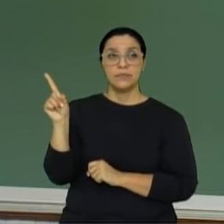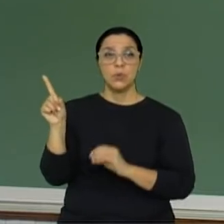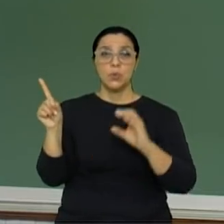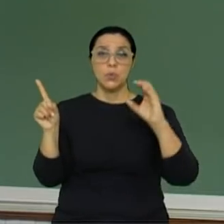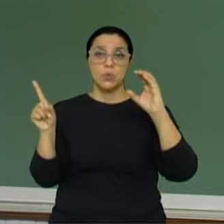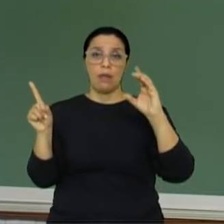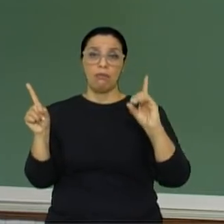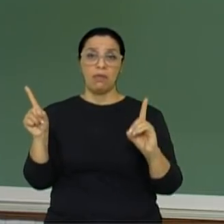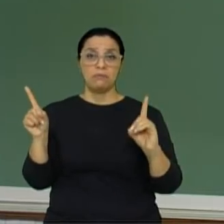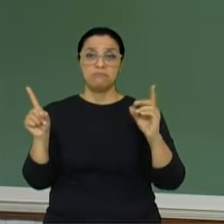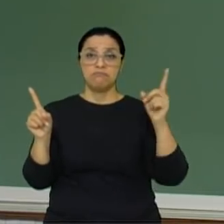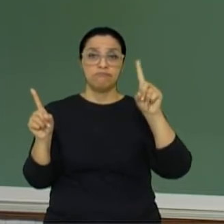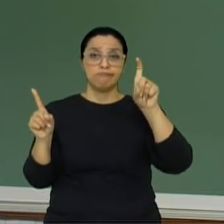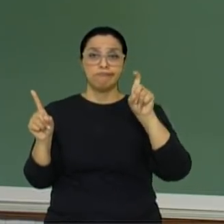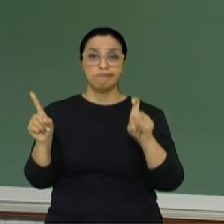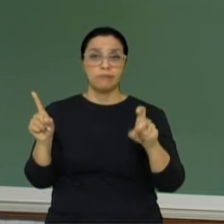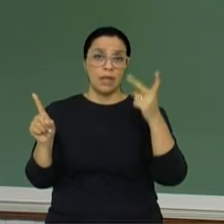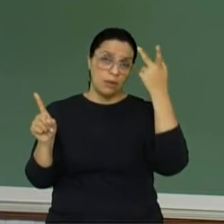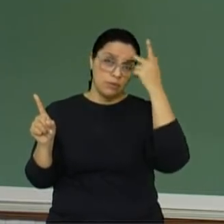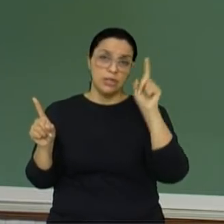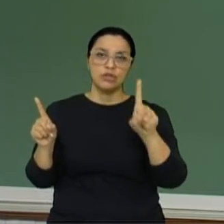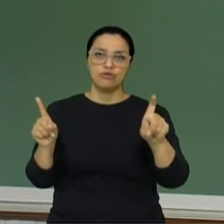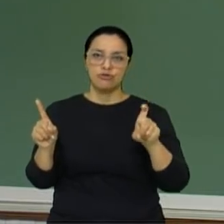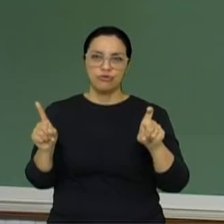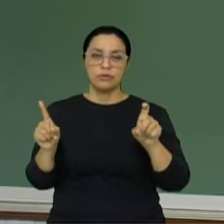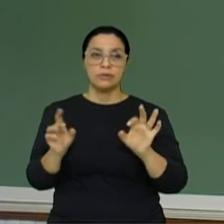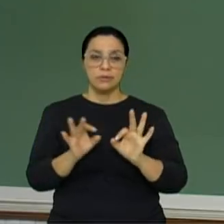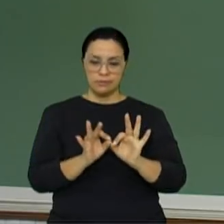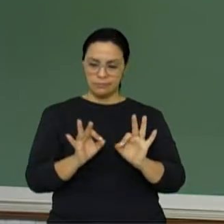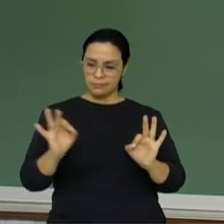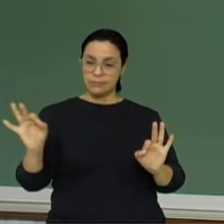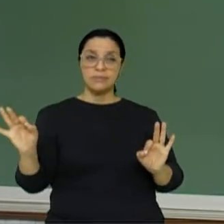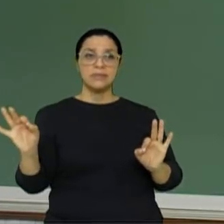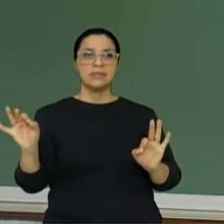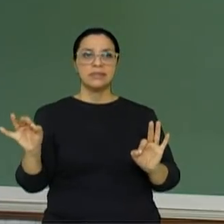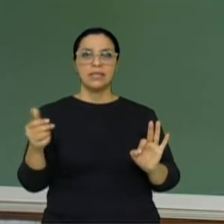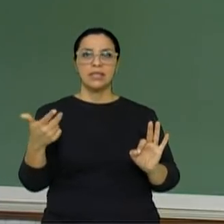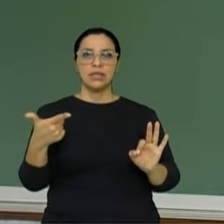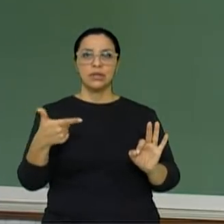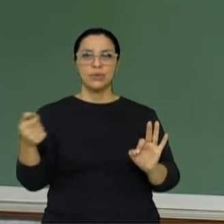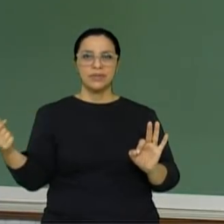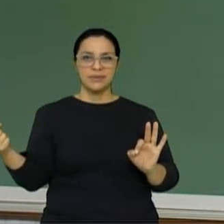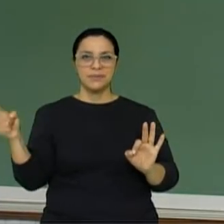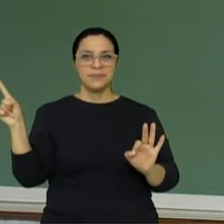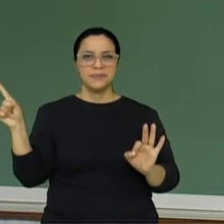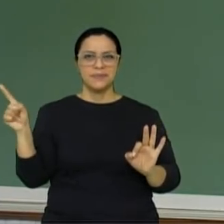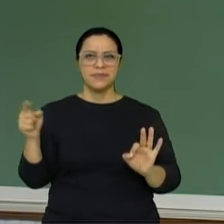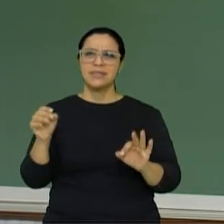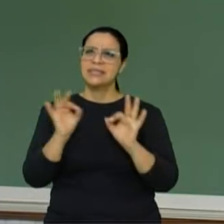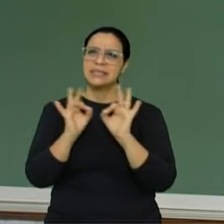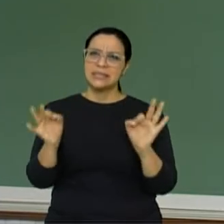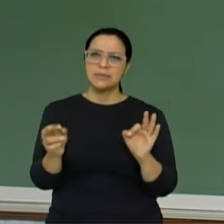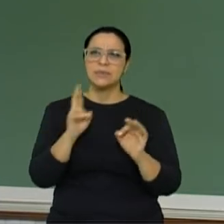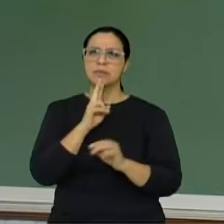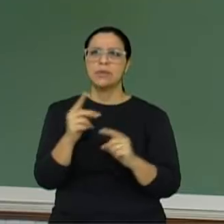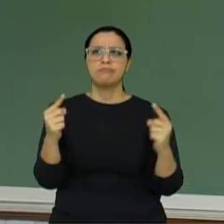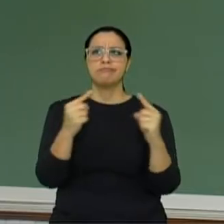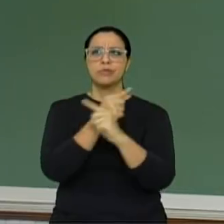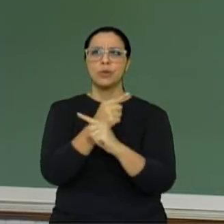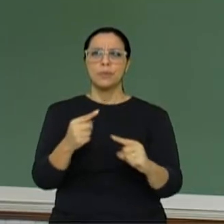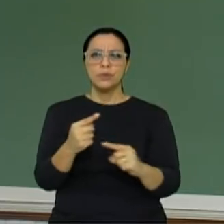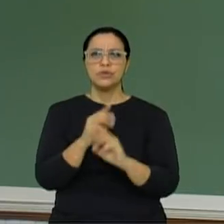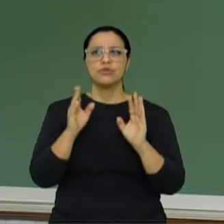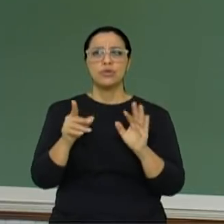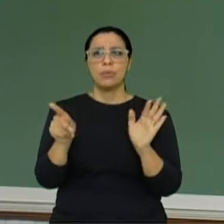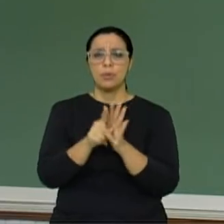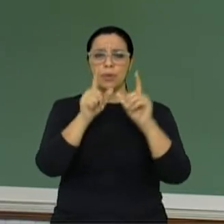quero descobrir, que é a largura do rio, eu chamei de X, está aqui o X, e eu sei que esse lado todo aqui é 200. Então, um exercício bem simplesinho, os triângulos